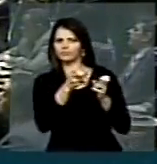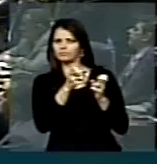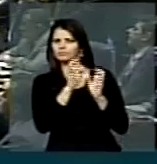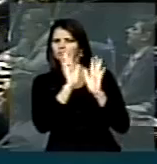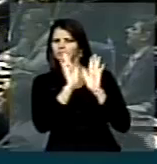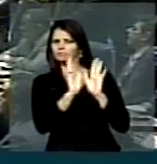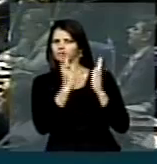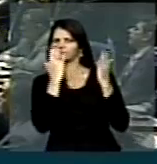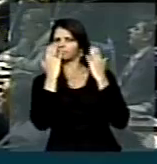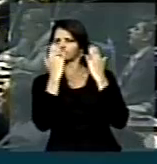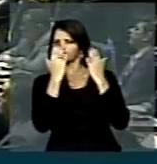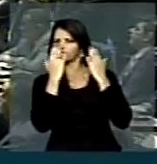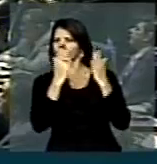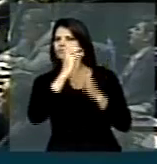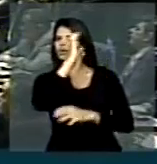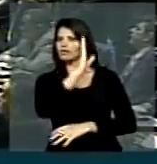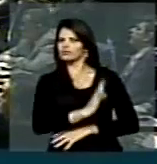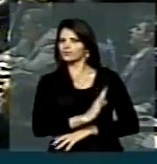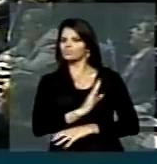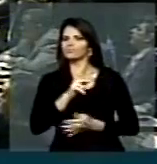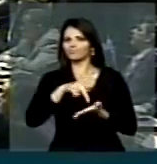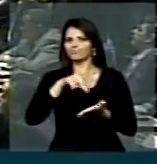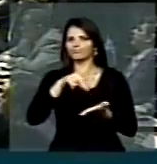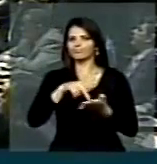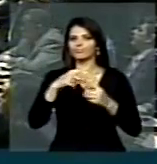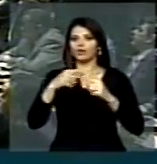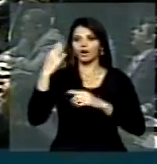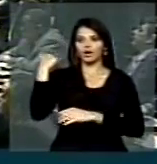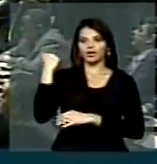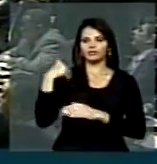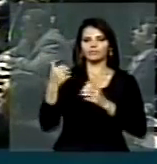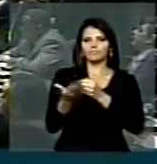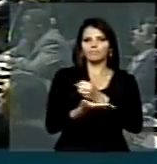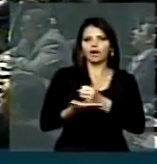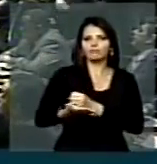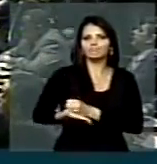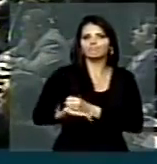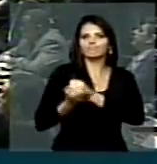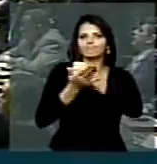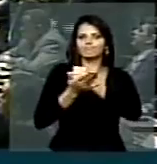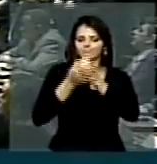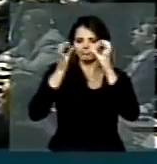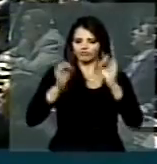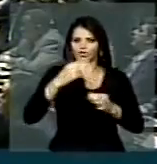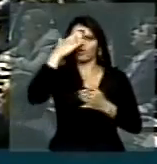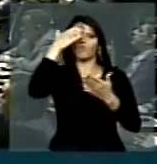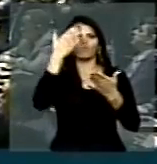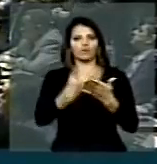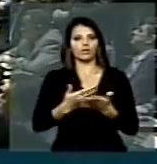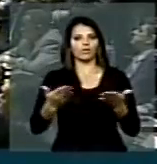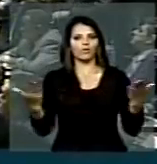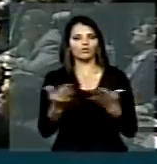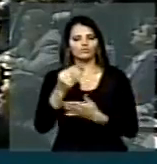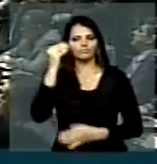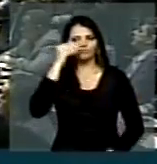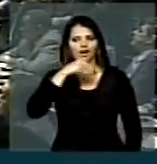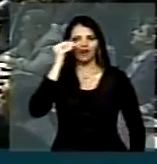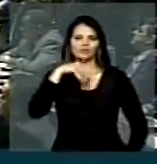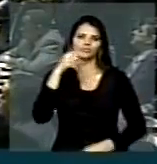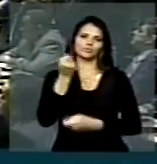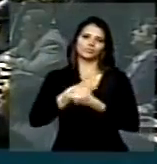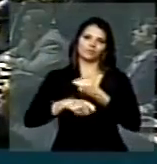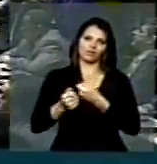desconfiança. Essa é a realidade. De tijolo sólido, viramos hoje, senadora Luísio Nunes, frágil